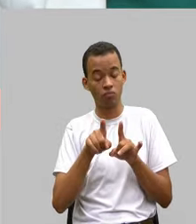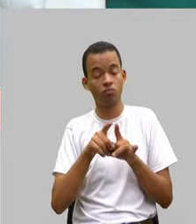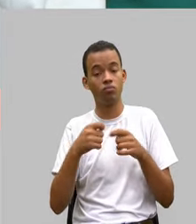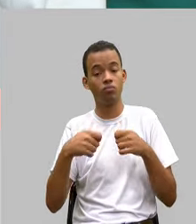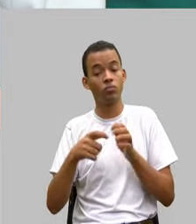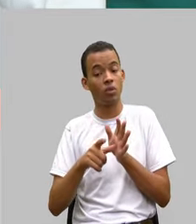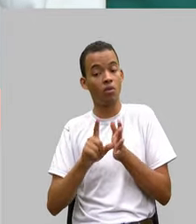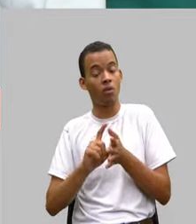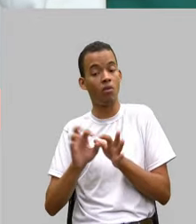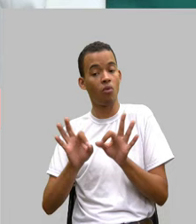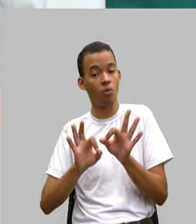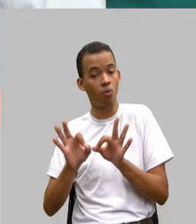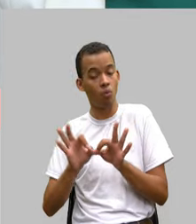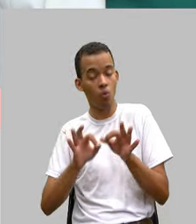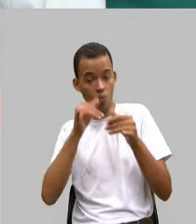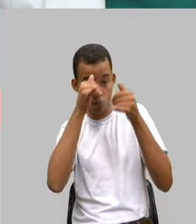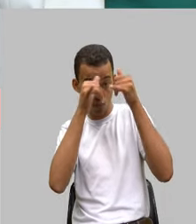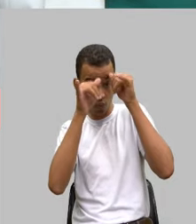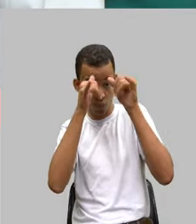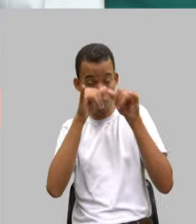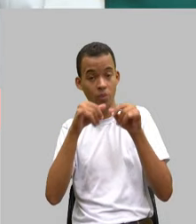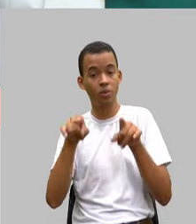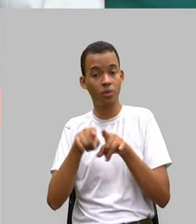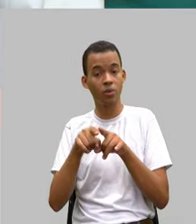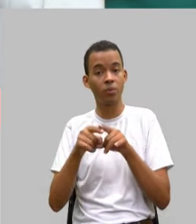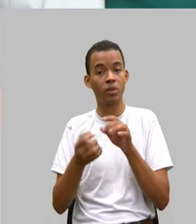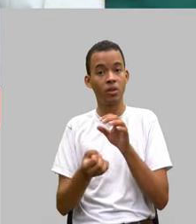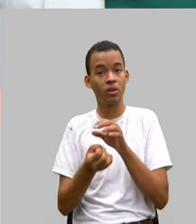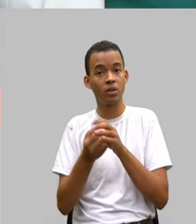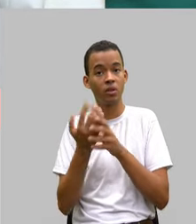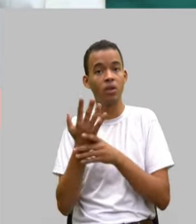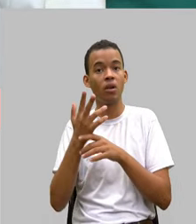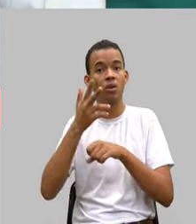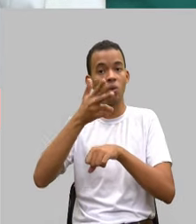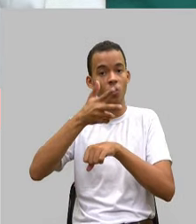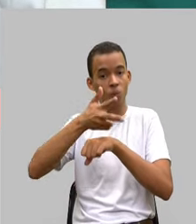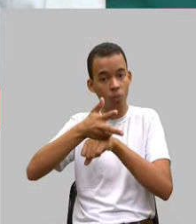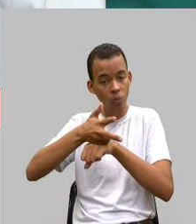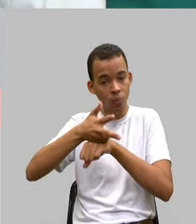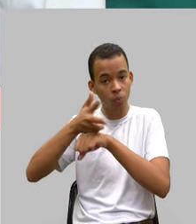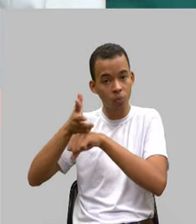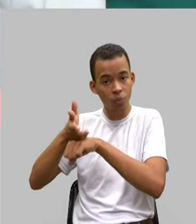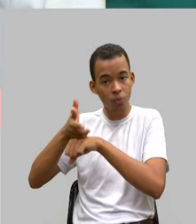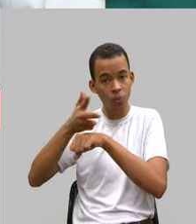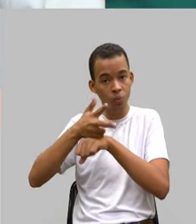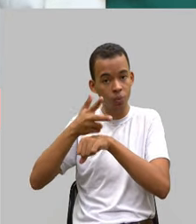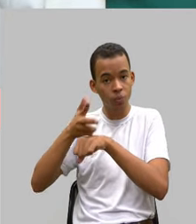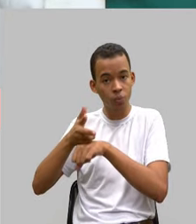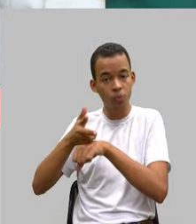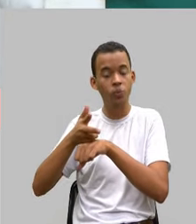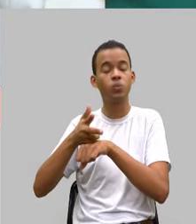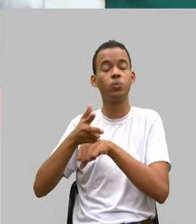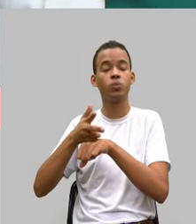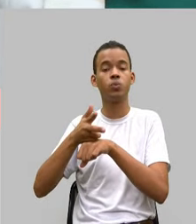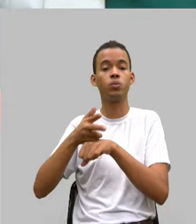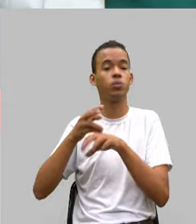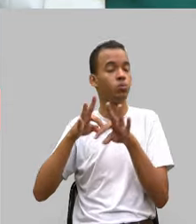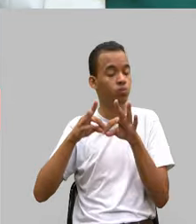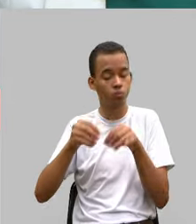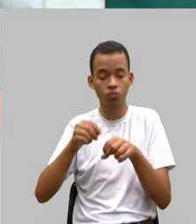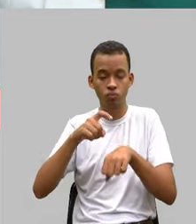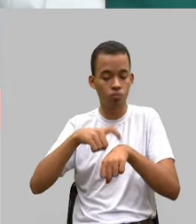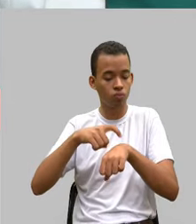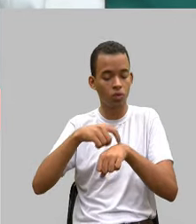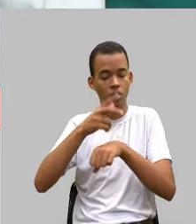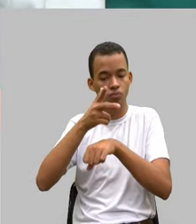a ponto de termos 32 câmeras conectadas né na nossa Diretoria de segurança né filmando 24 horas por dia